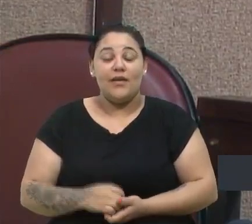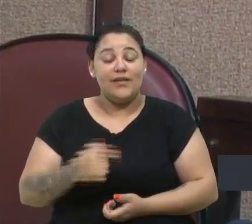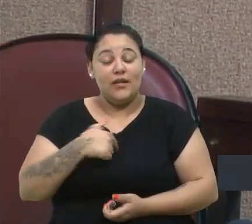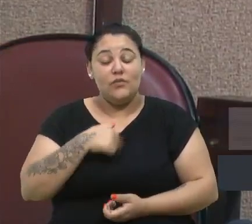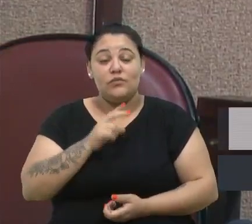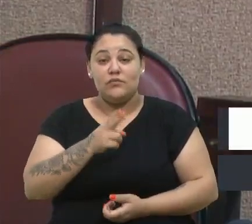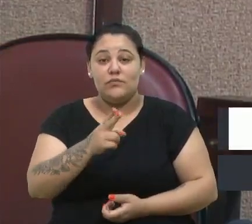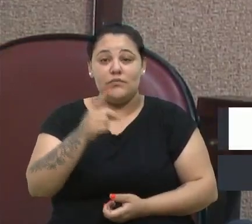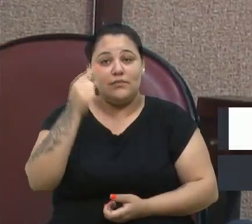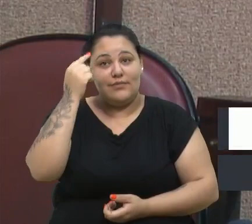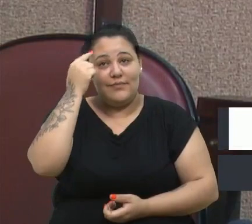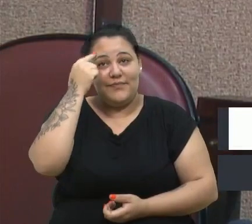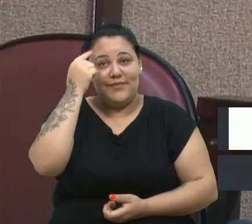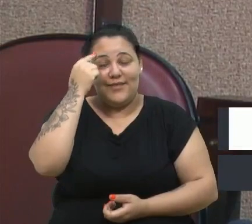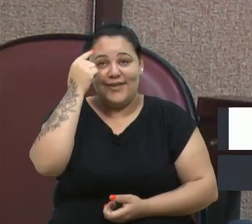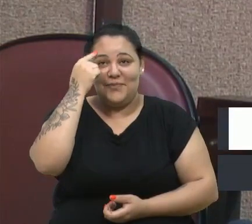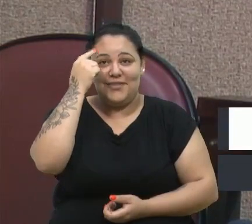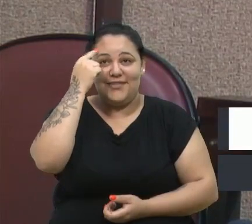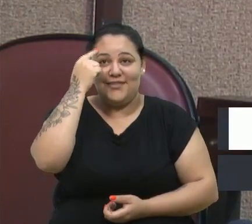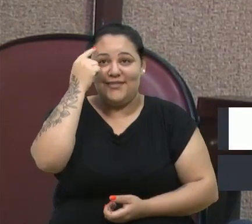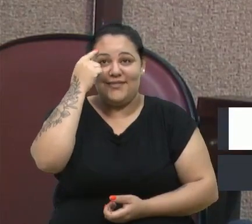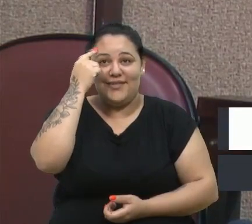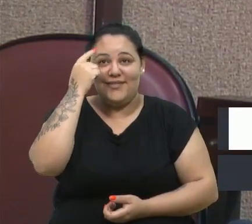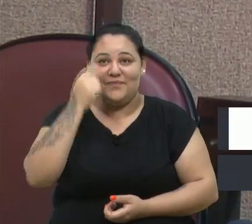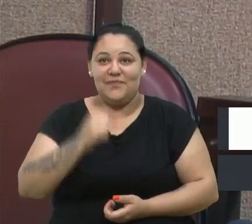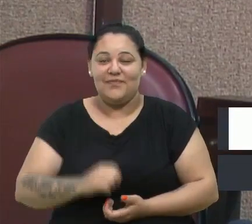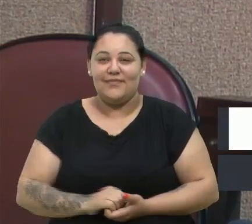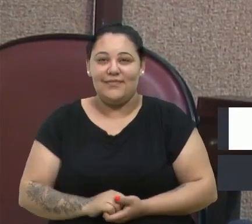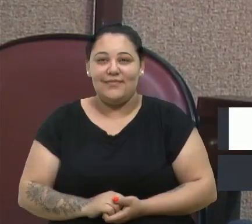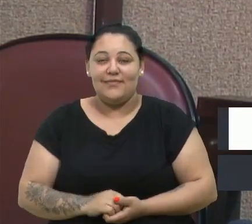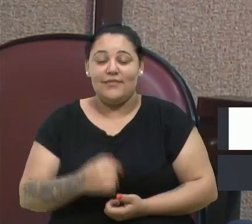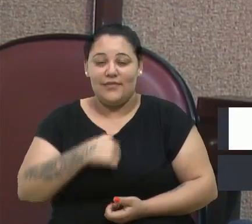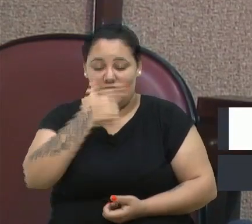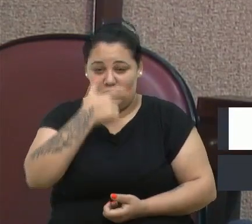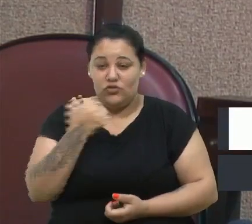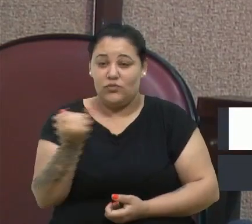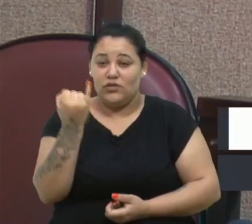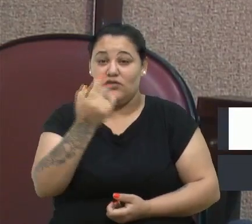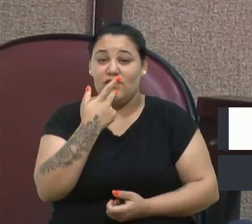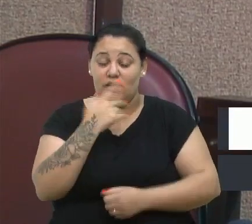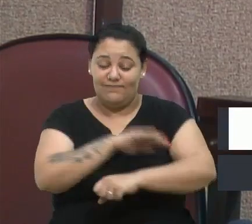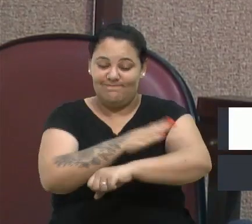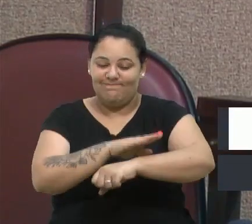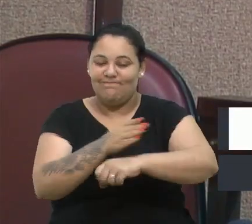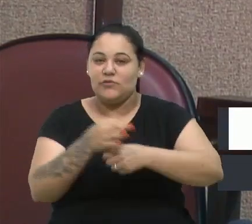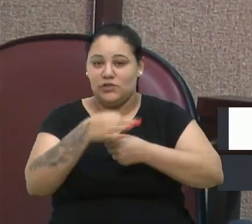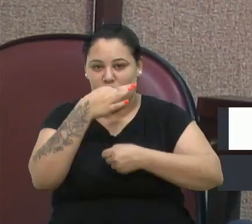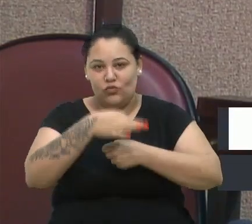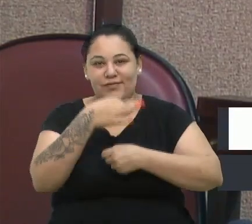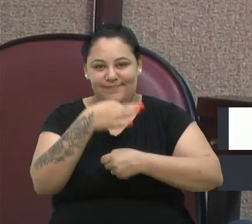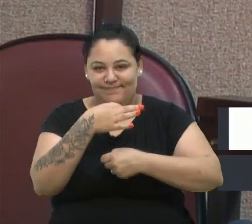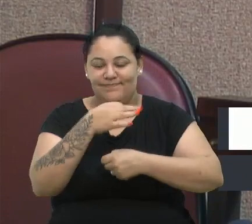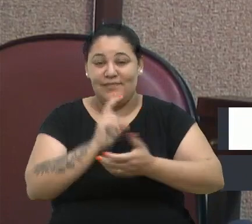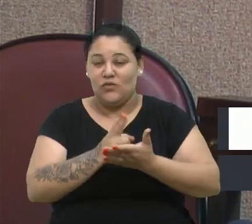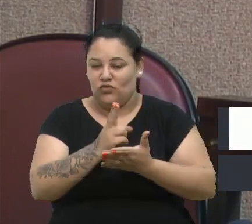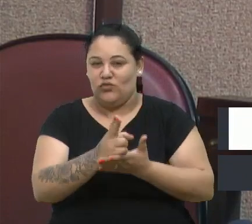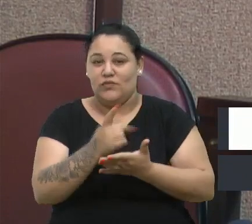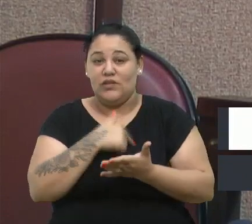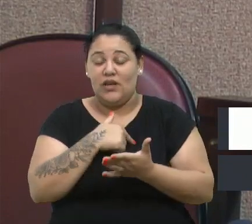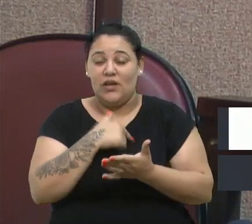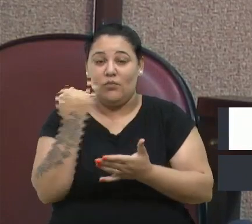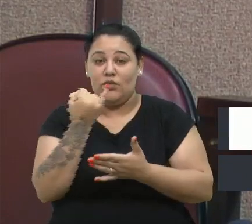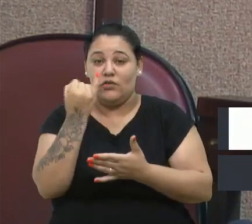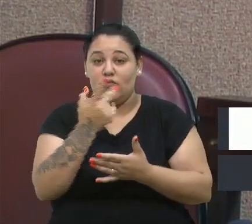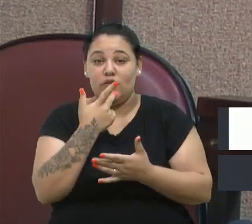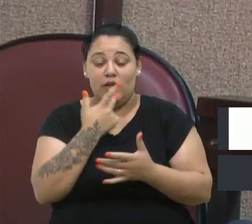né? E eu acho muito importante abordarmos a questão da qualidade no atendimento quando